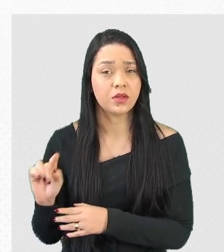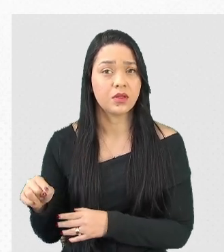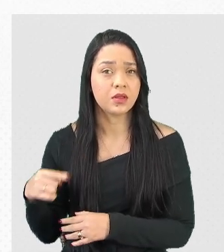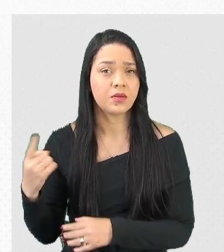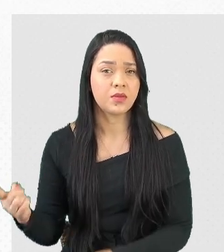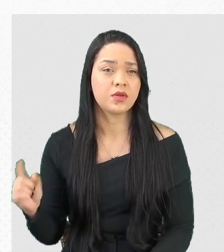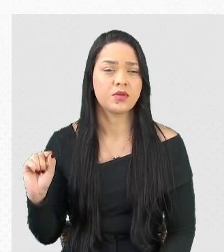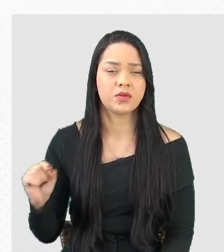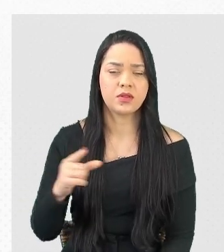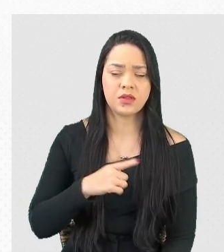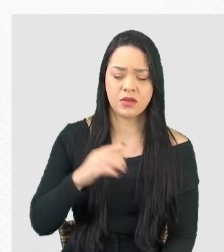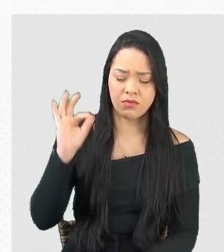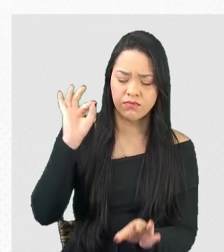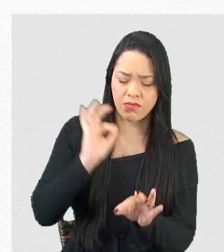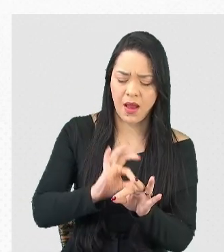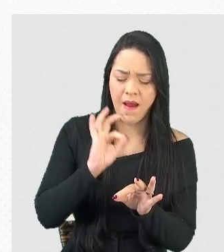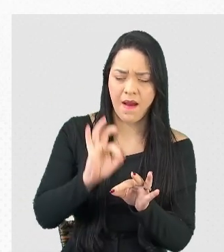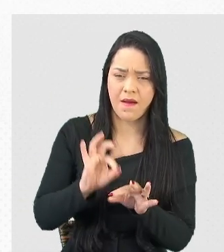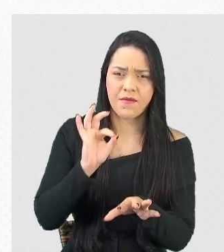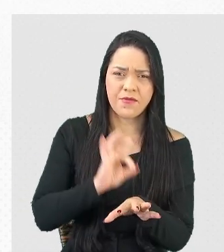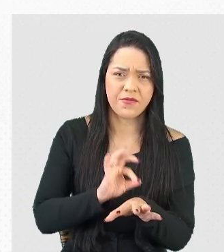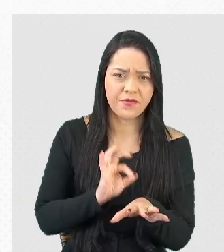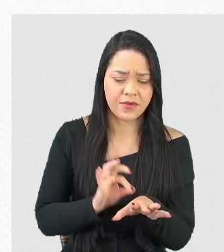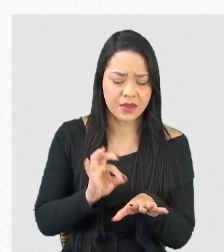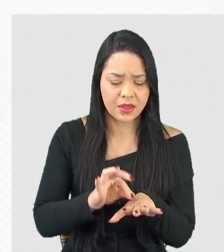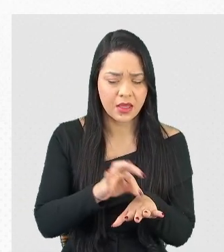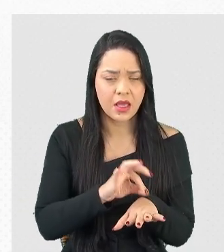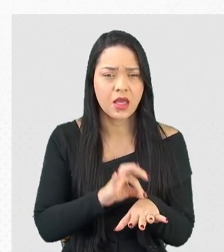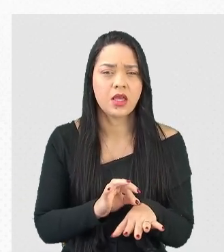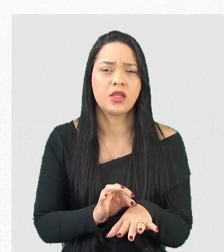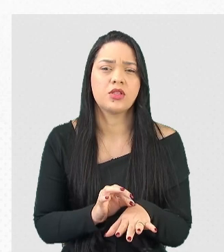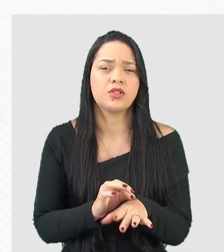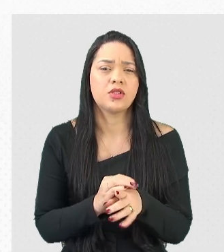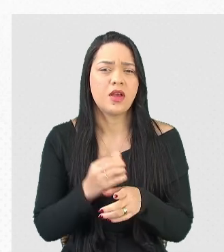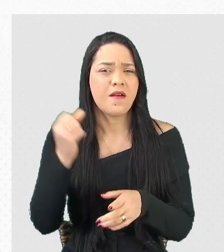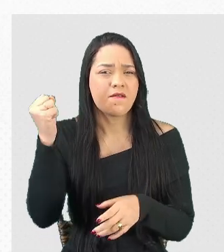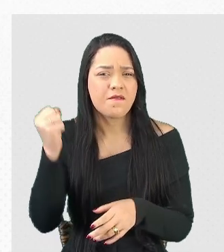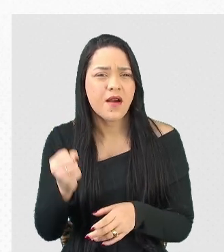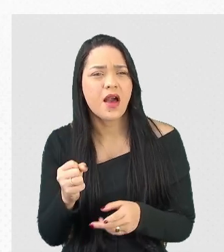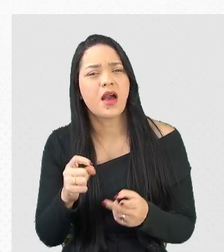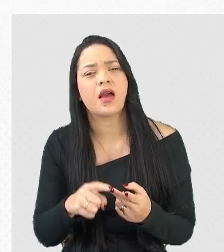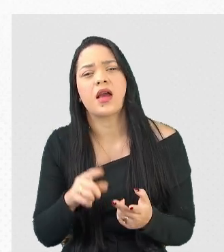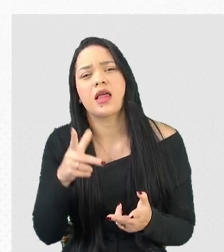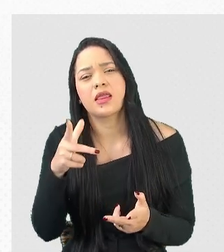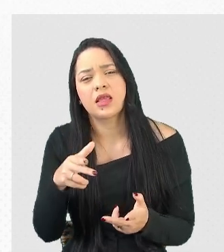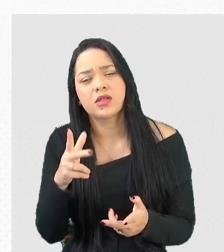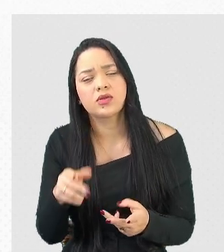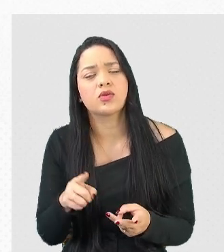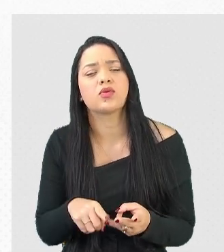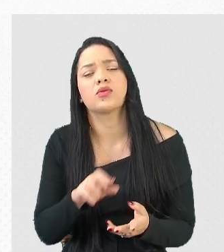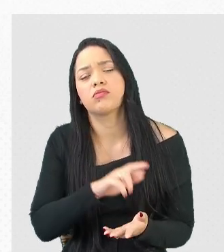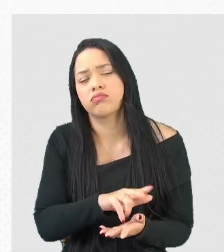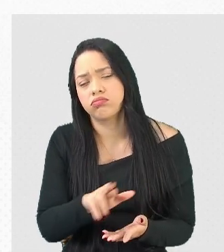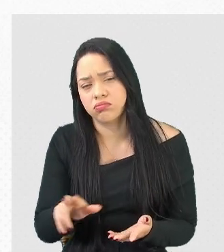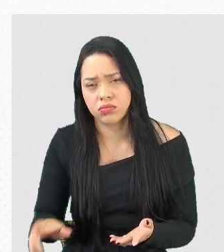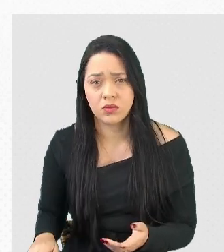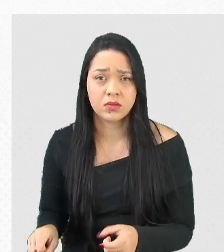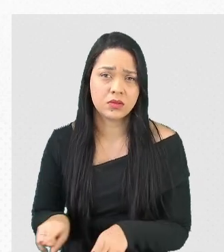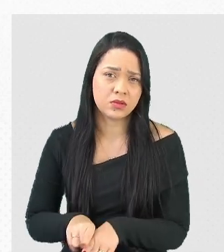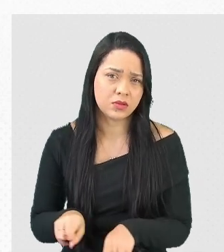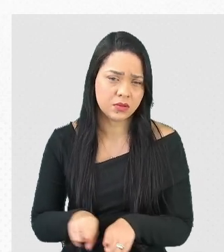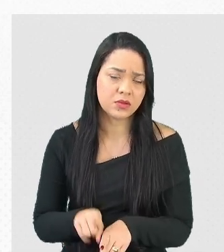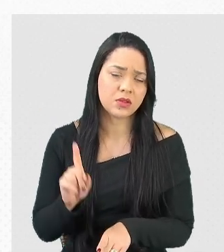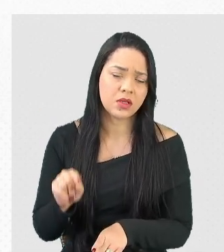vasilhas, facas, tesouras, né, e também produtos alimentícios. Né? E ao curso da Revolução Industrial, né, você tem uma indústria também